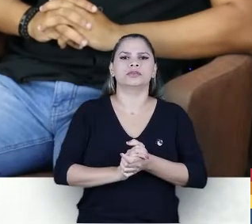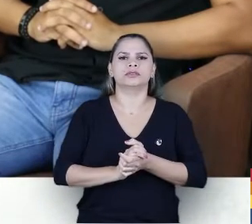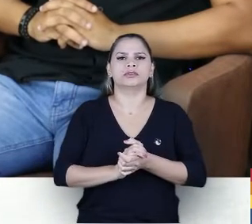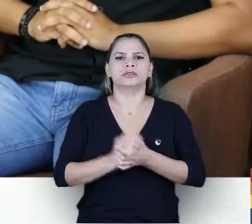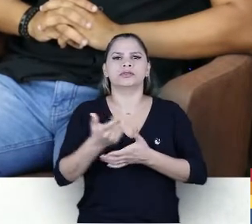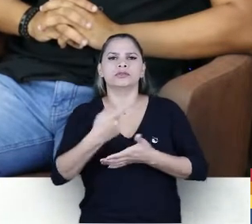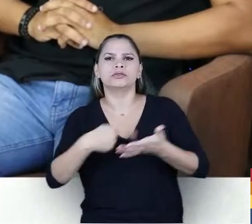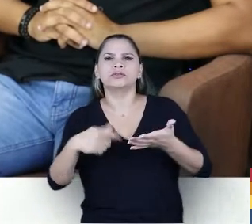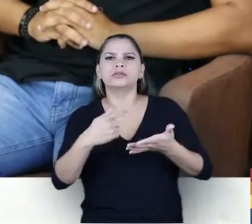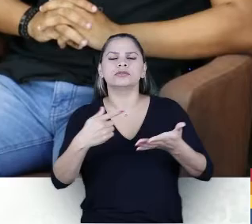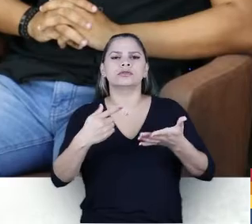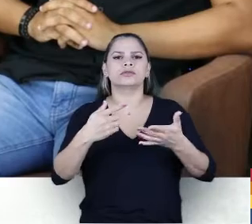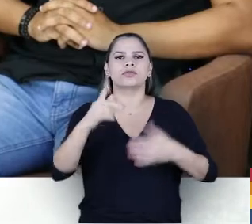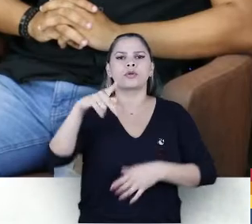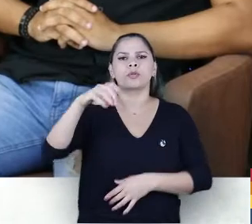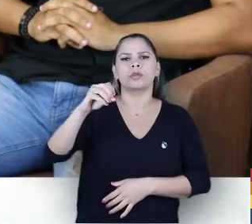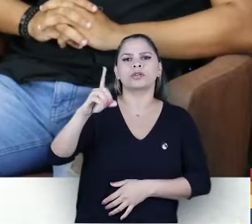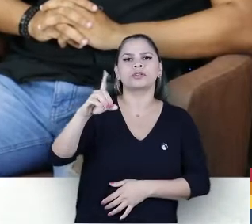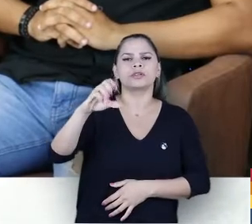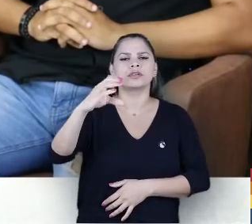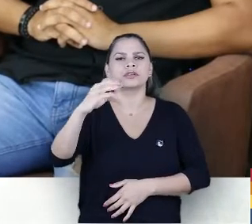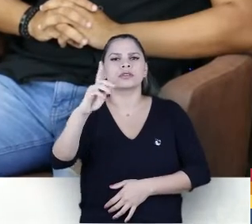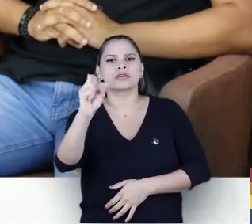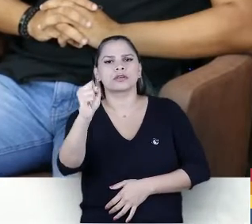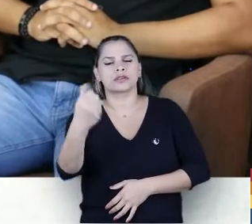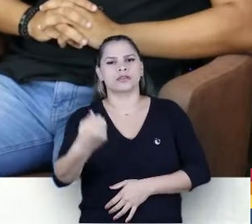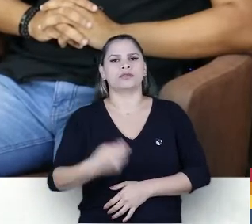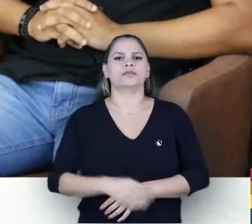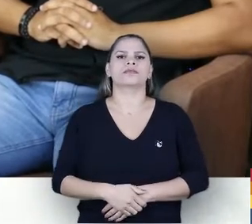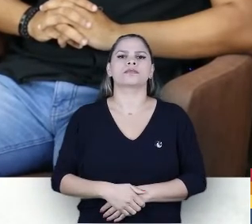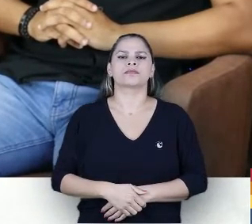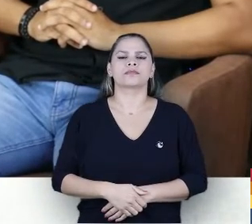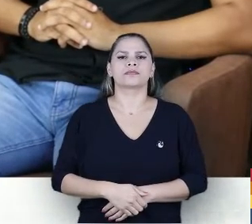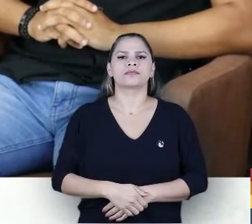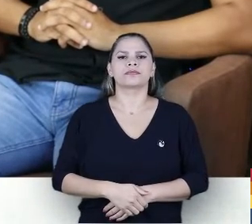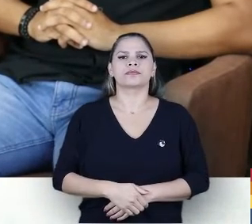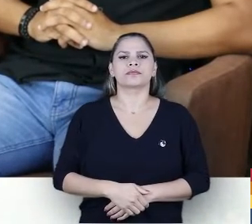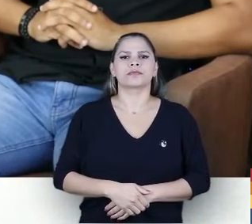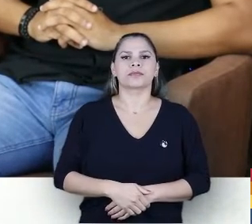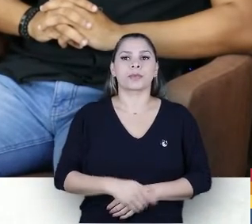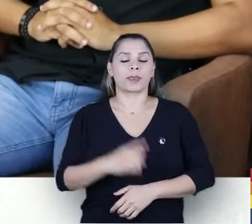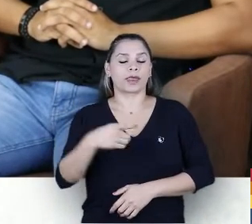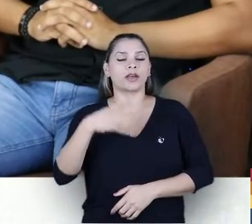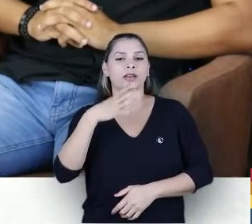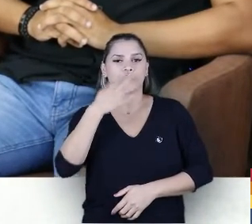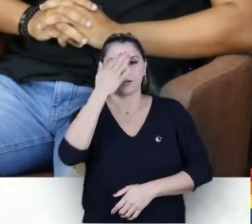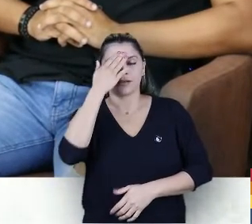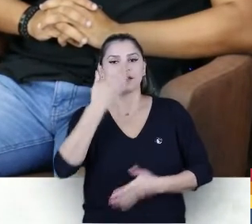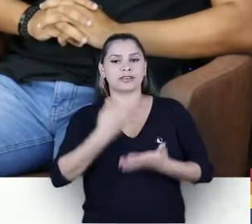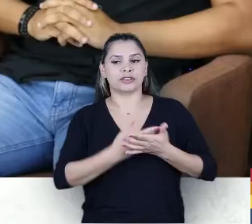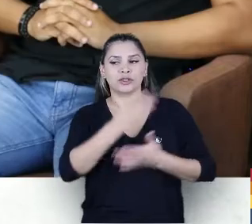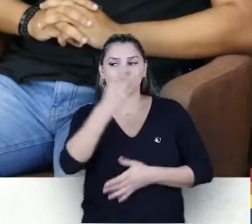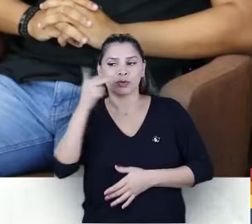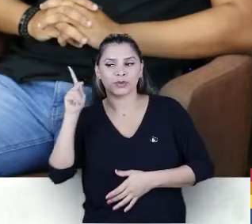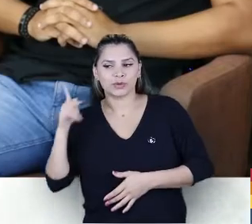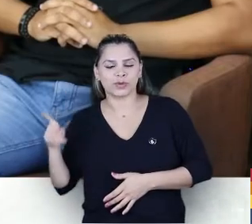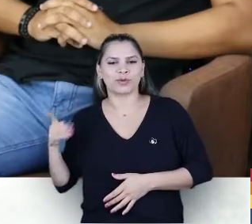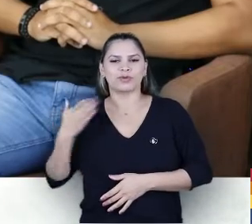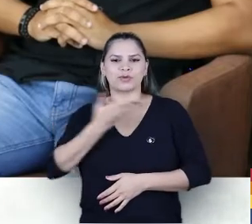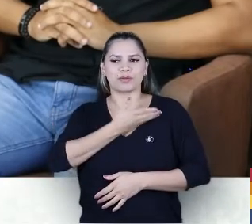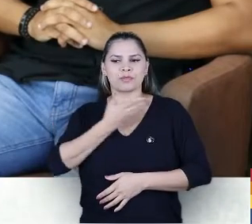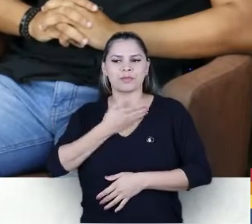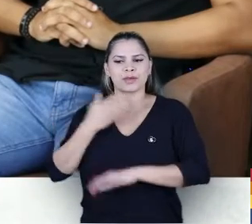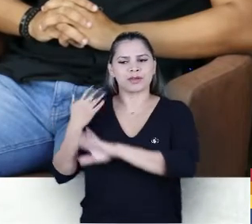né? A trabalhar com o aluno? O que é o gênero podcast? Quais são as características? Como montar um podcast? Até porque também tem um detalhe